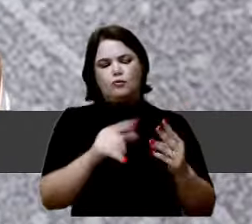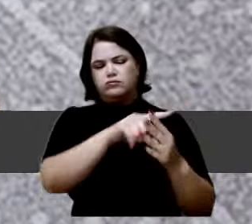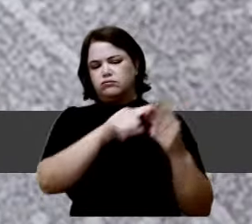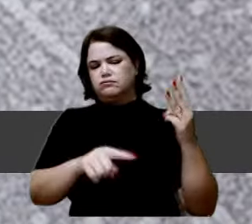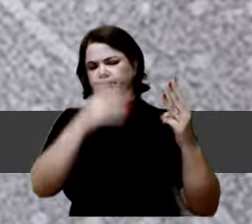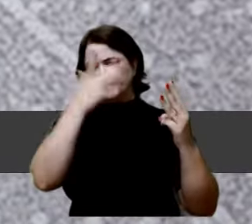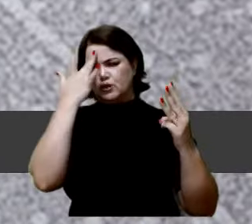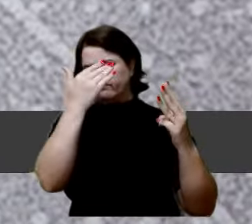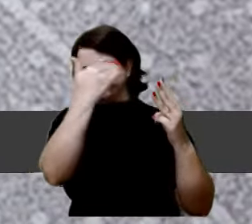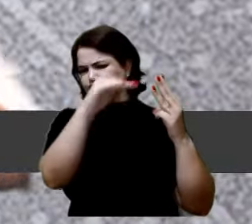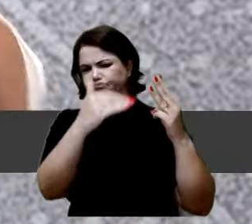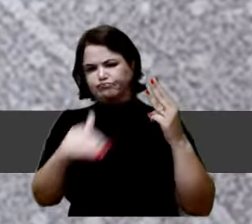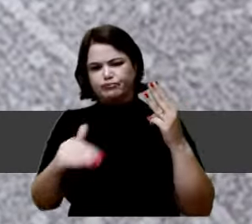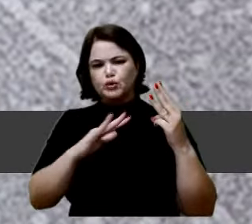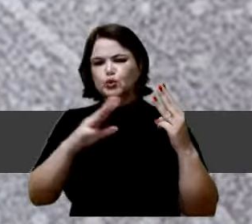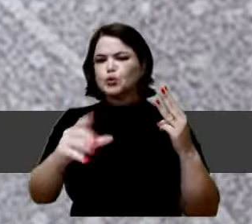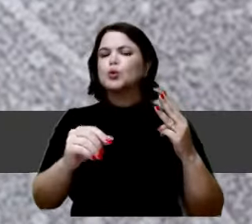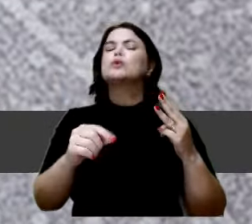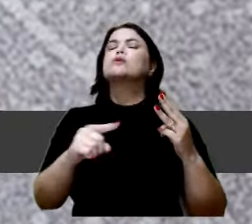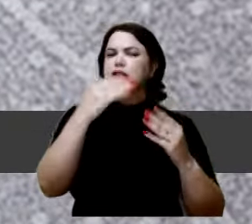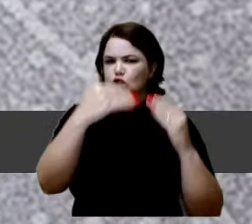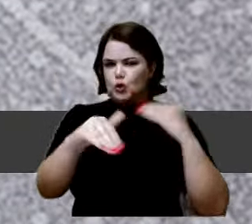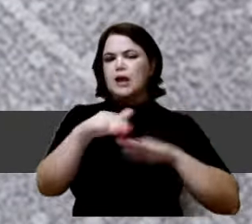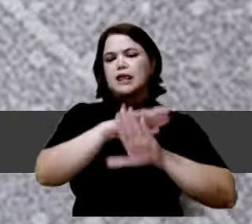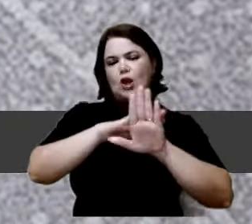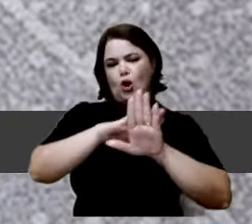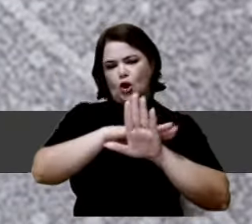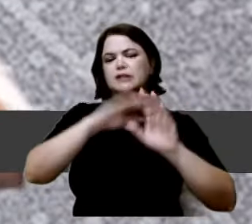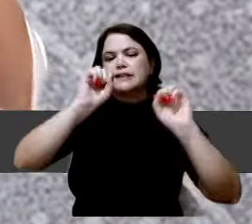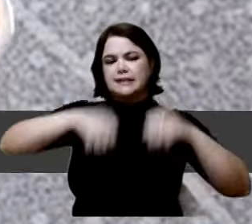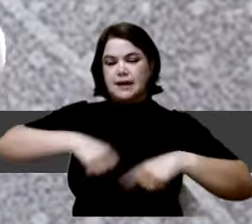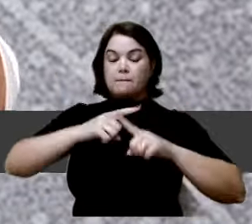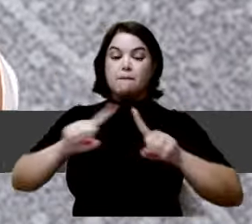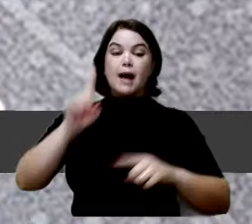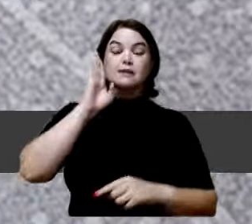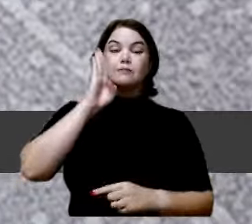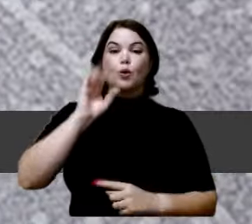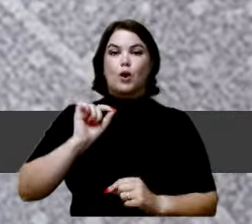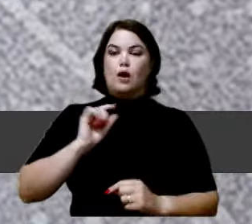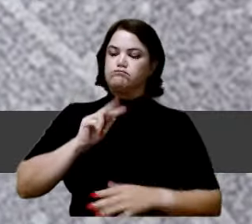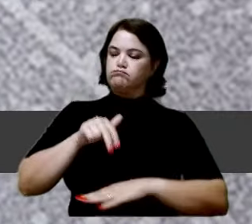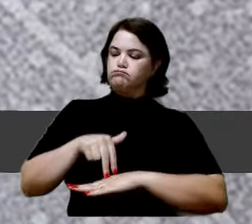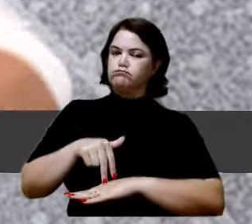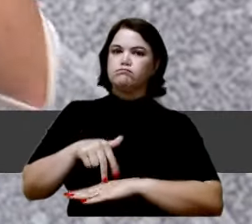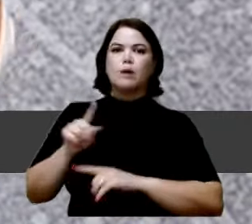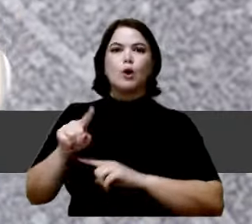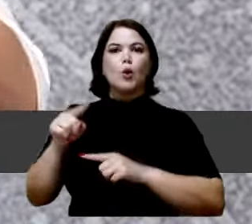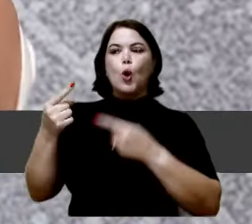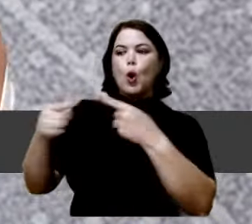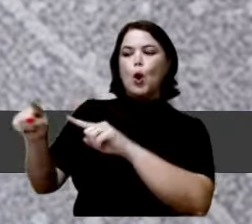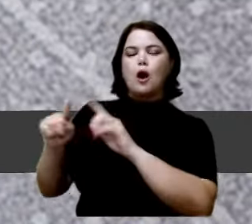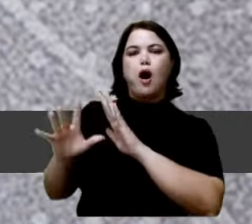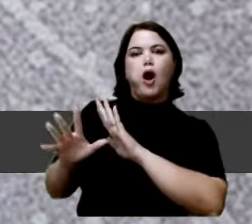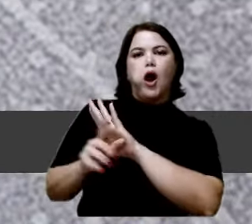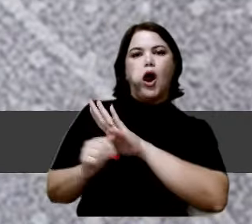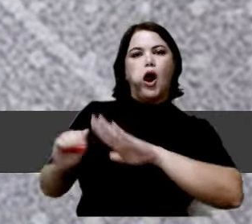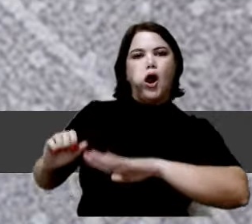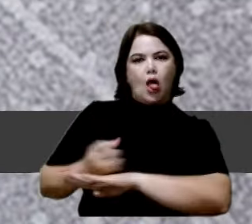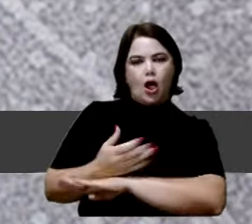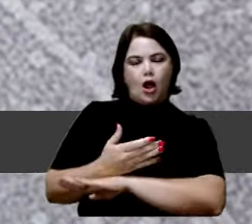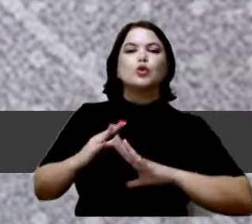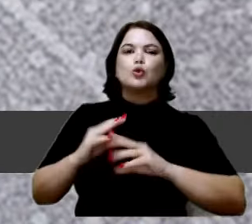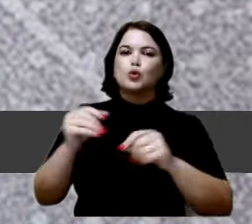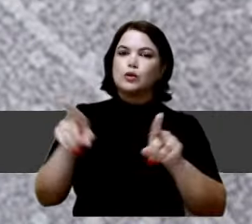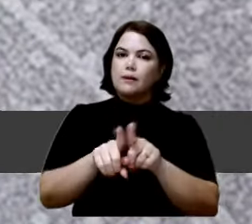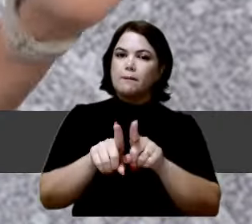discordância sim ideológicas mas discordância sobretudo de postura postura no combate à corrupção postura no enfrentamento dos problemas